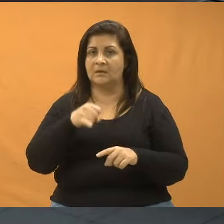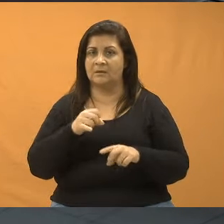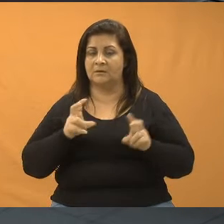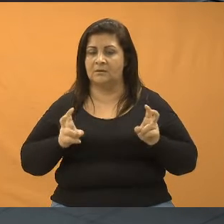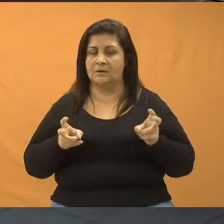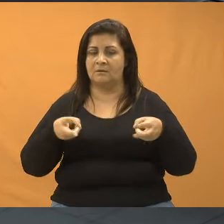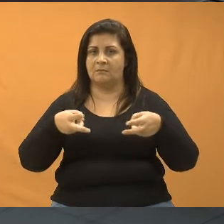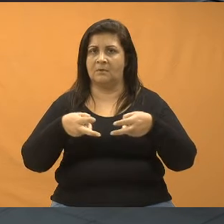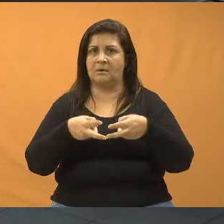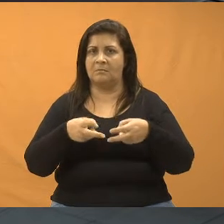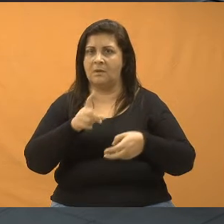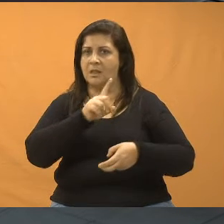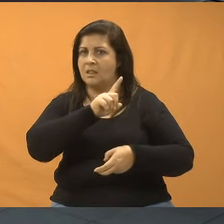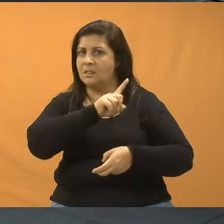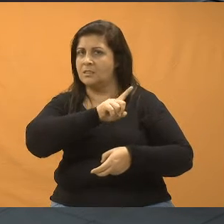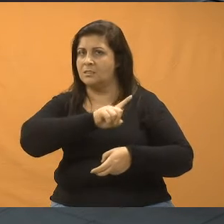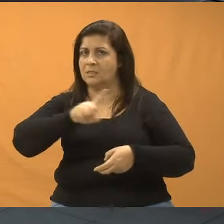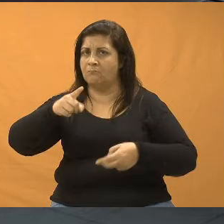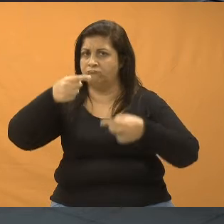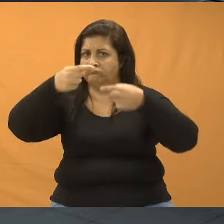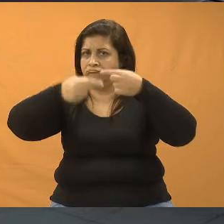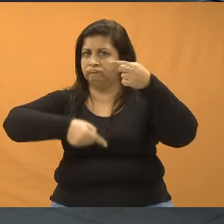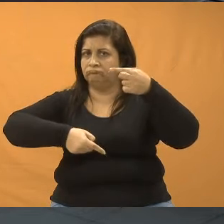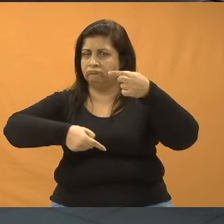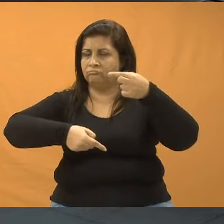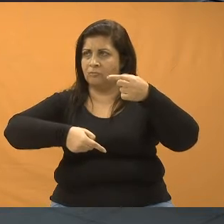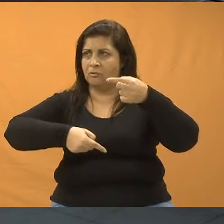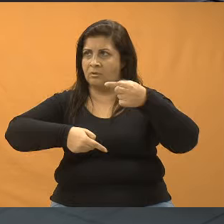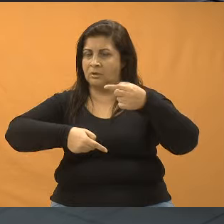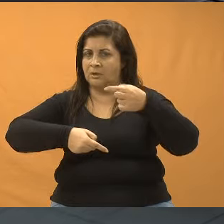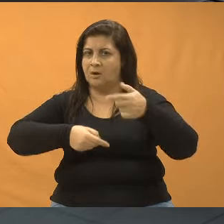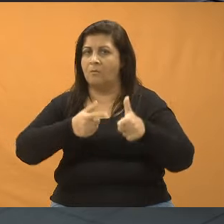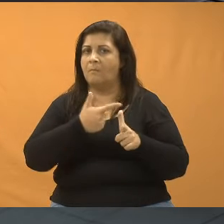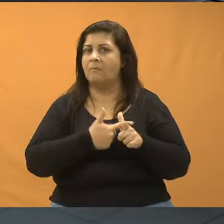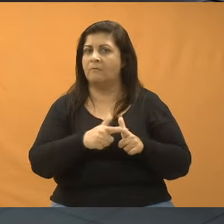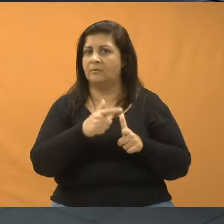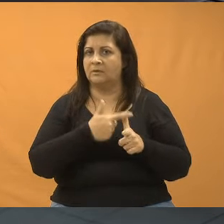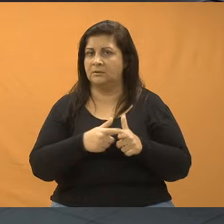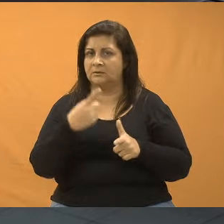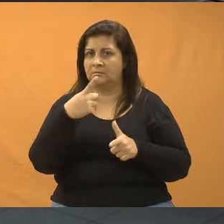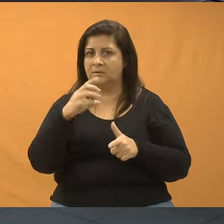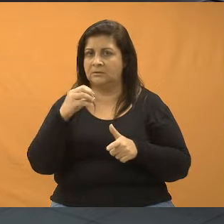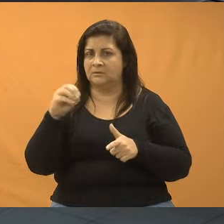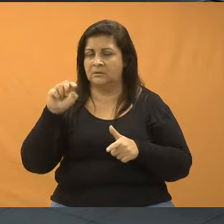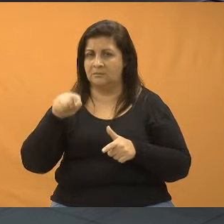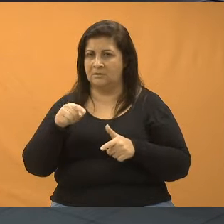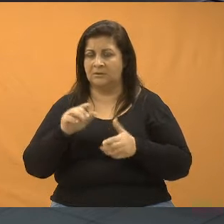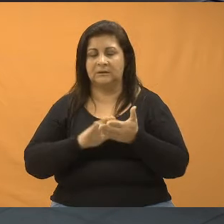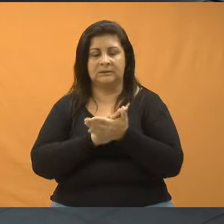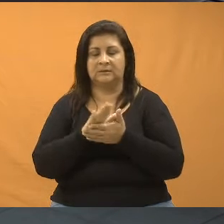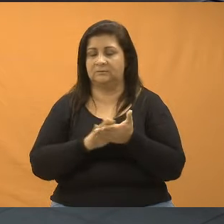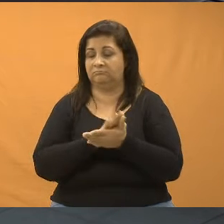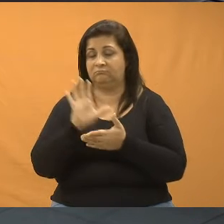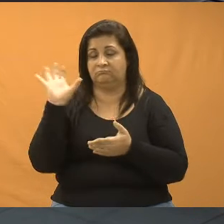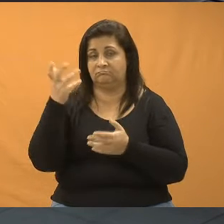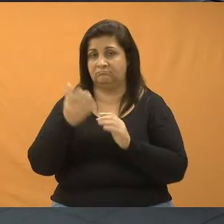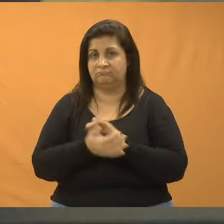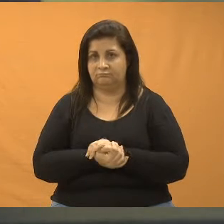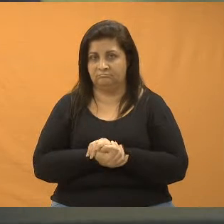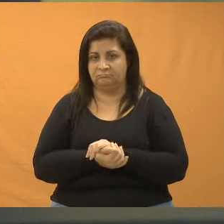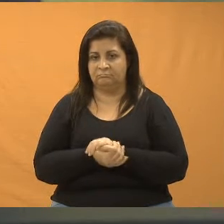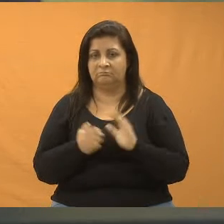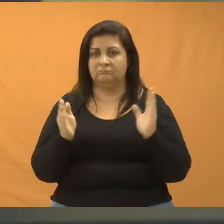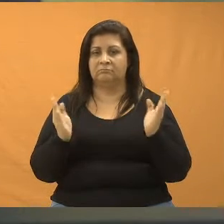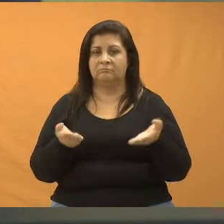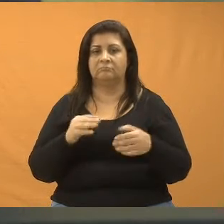autorizar a prefeitura assumir esse empréstimo de 100 milhões de reais, nada disso acontece. E como nós já